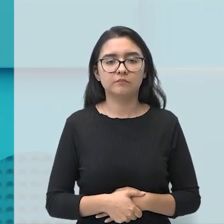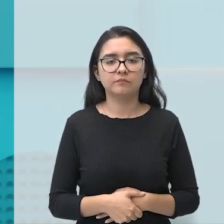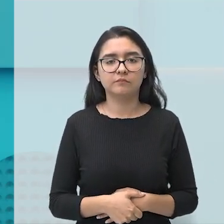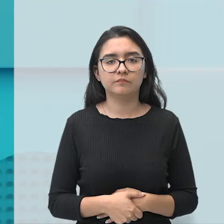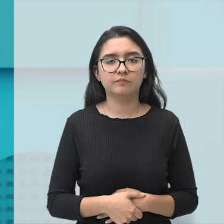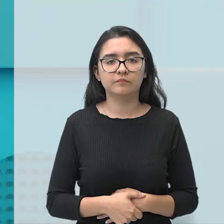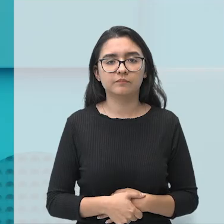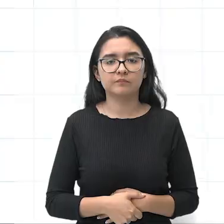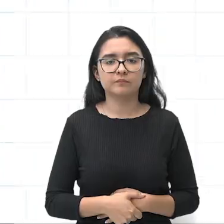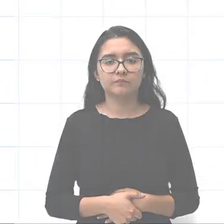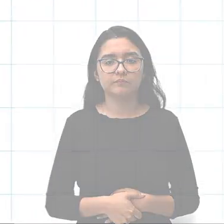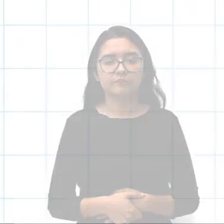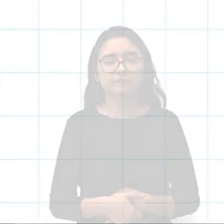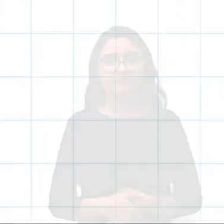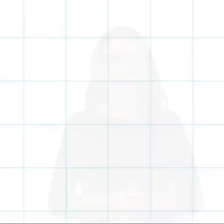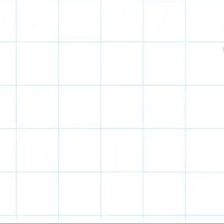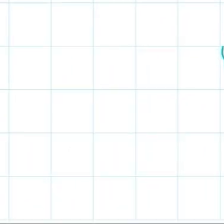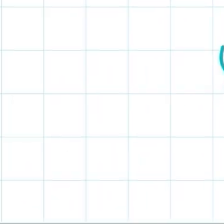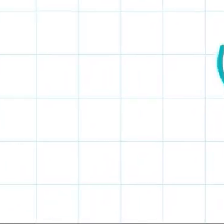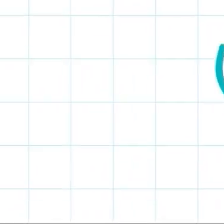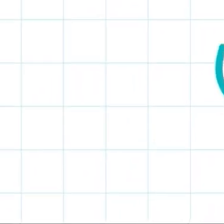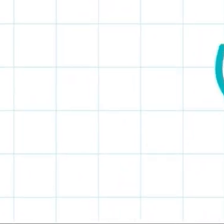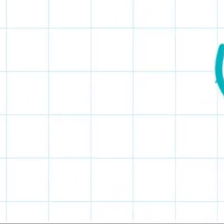nessas aulas. Vamos lá?